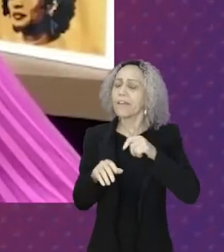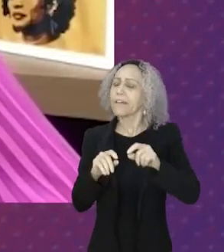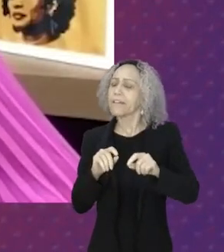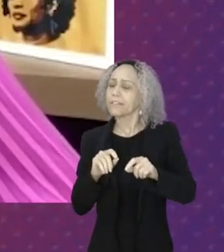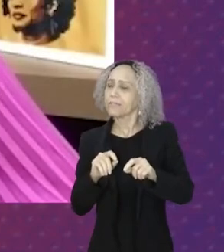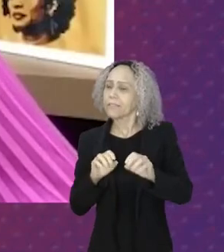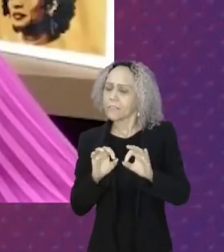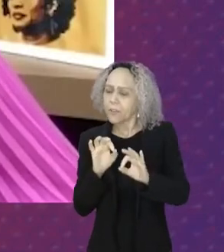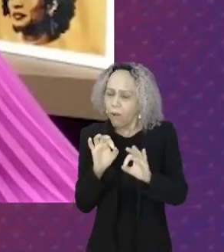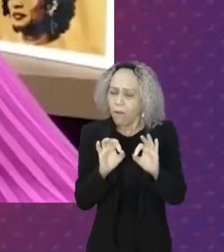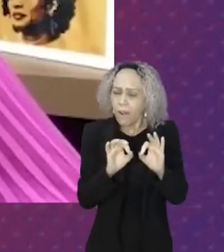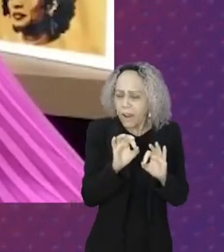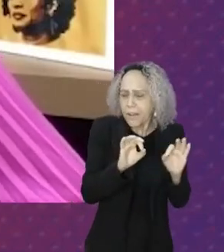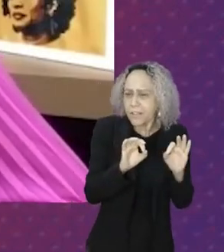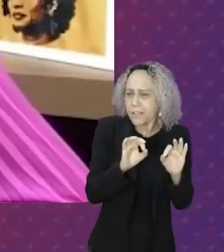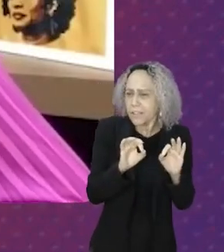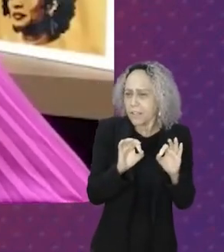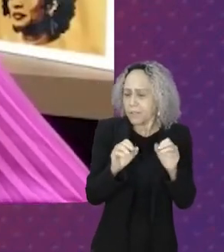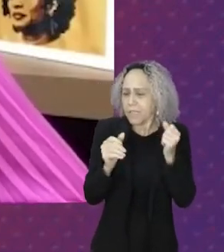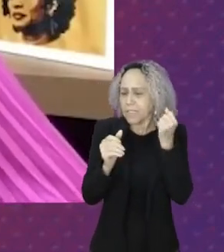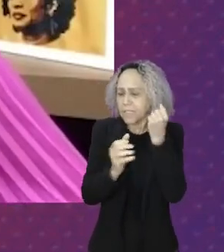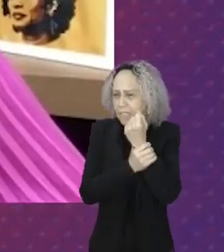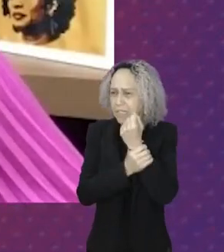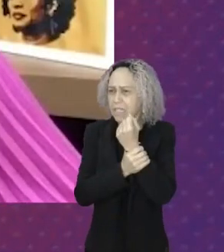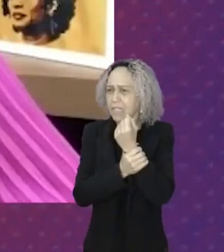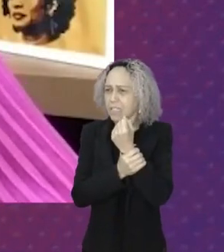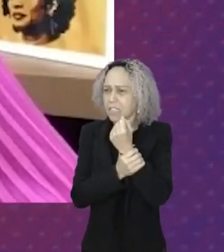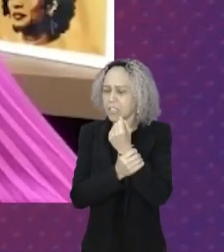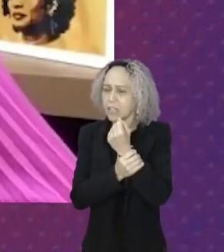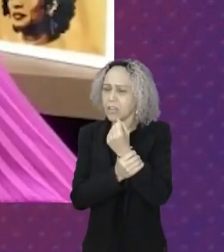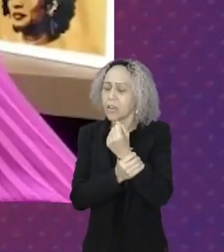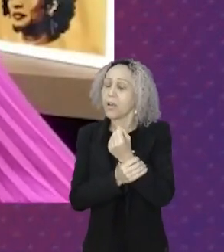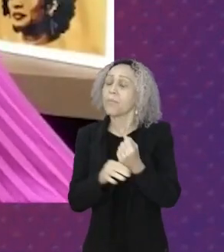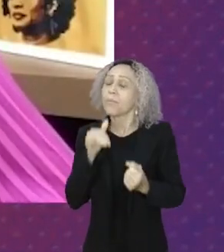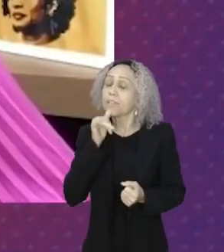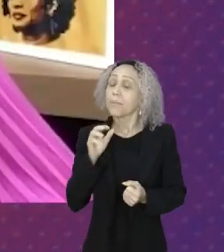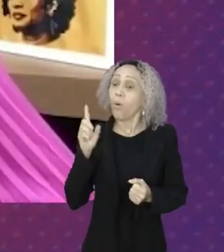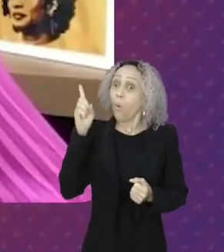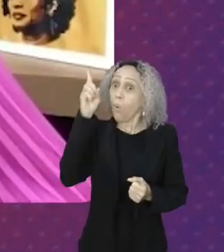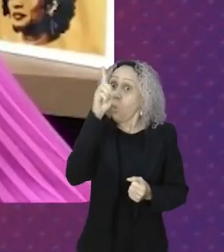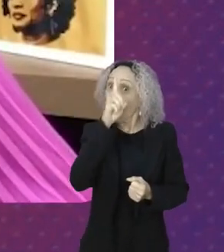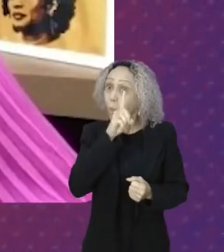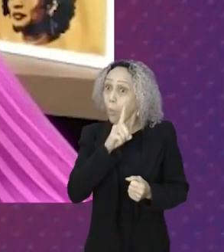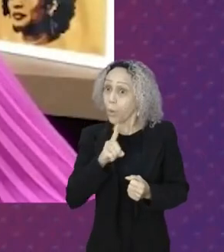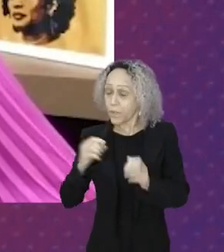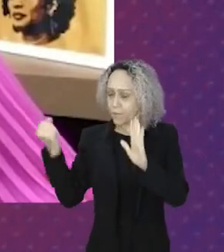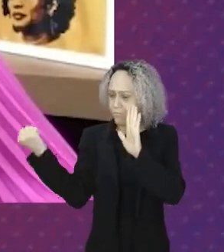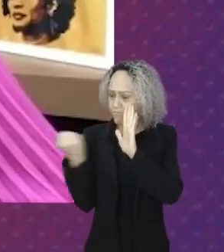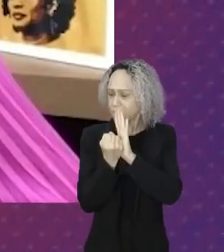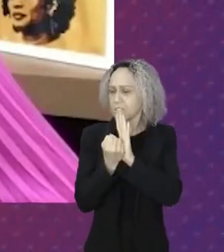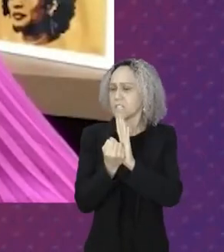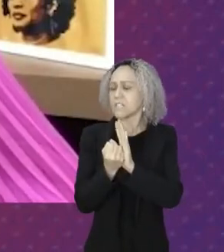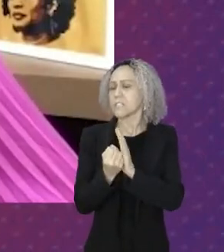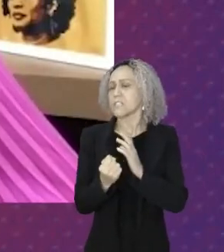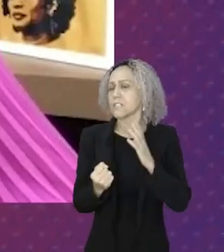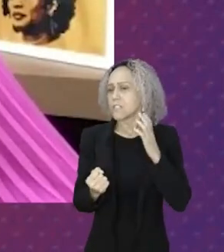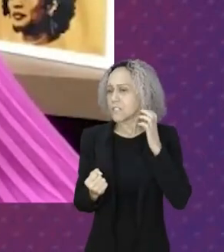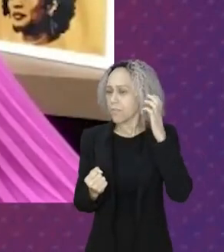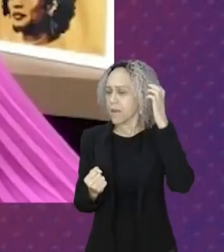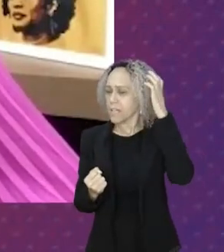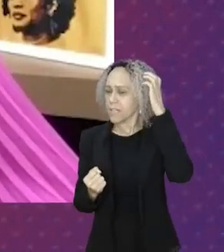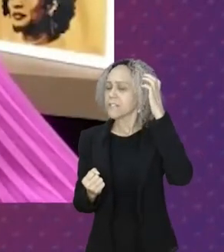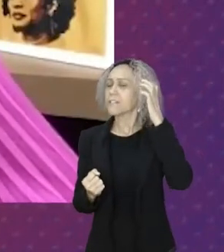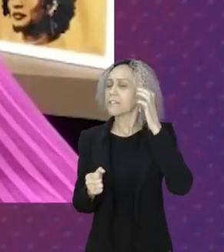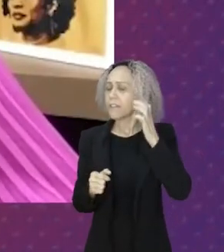organizaram para garantir Dia Municipal Marielle Franco ou qualquer outro dia nas suas cidades que simbolizem o